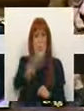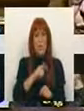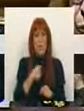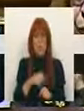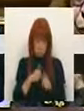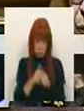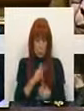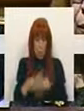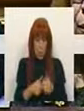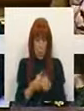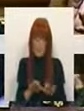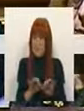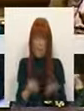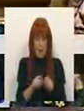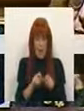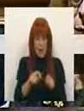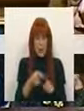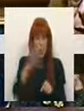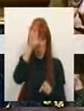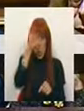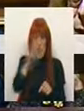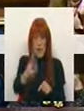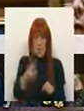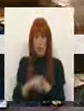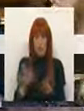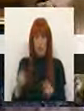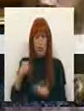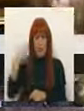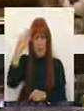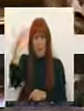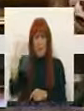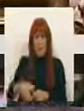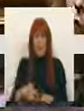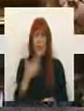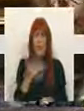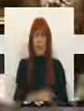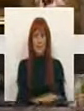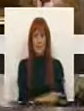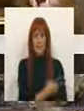Governo prosseguiu, semelhante à linha que o anterior Governo tinha já em mente. Muito obrigada.